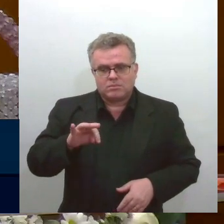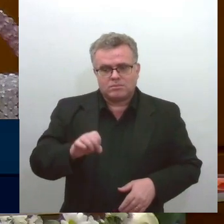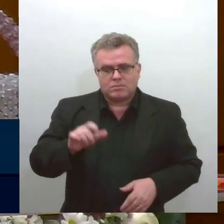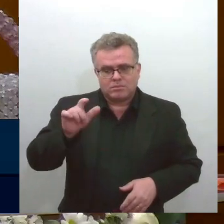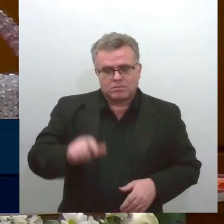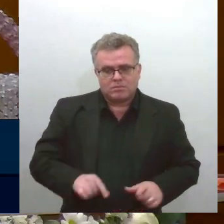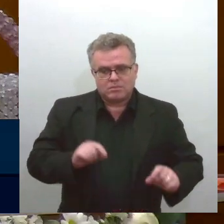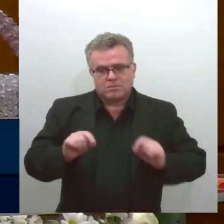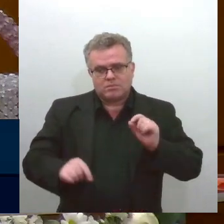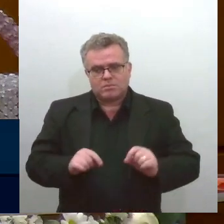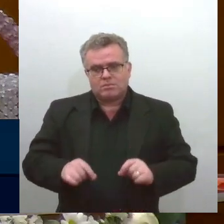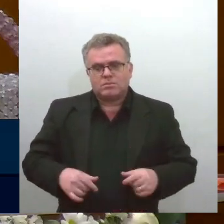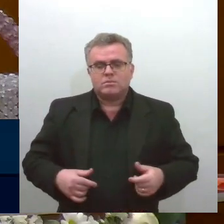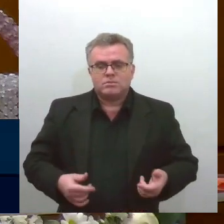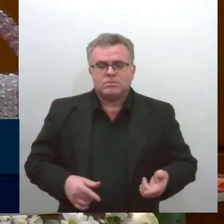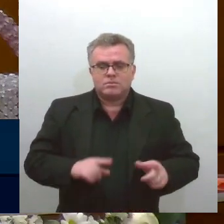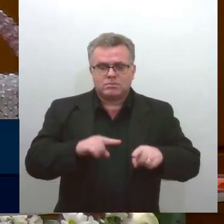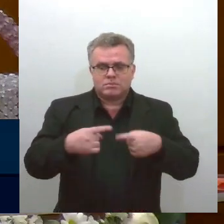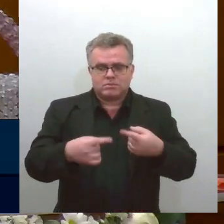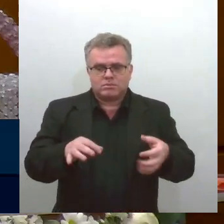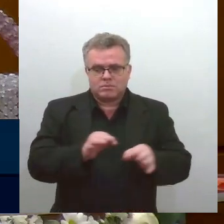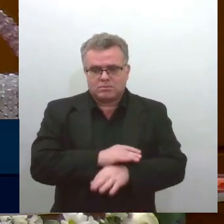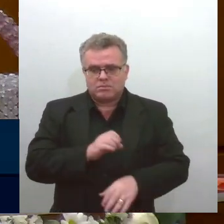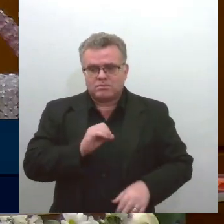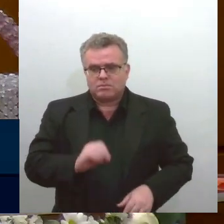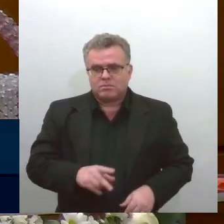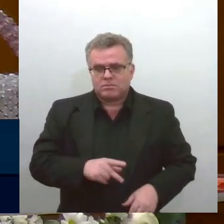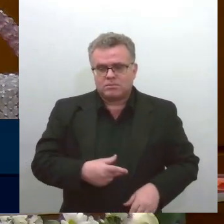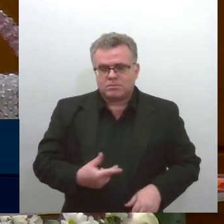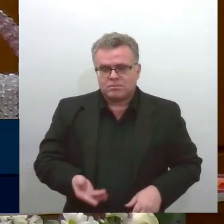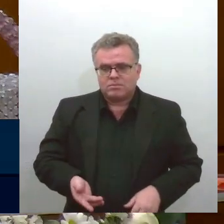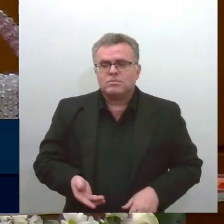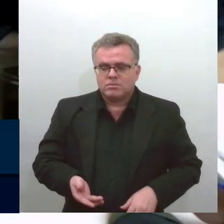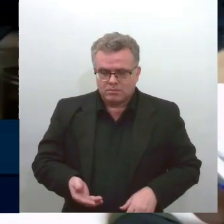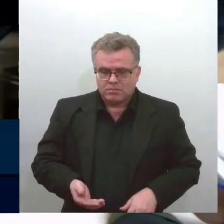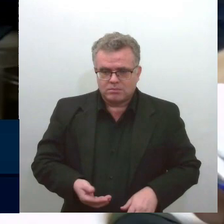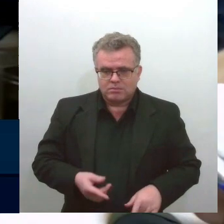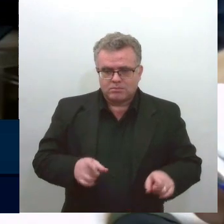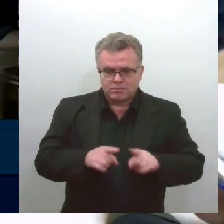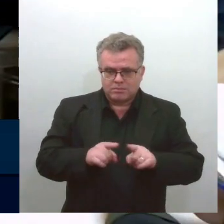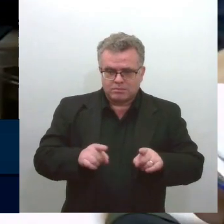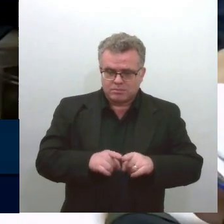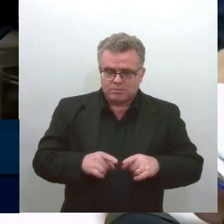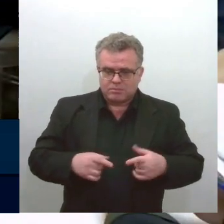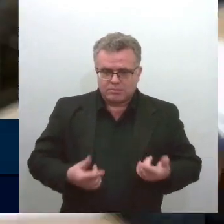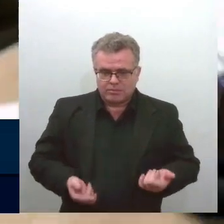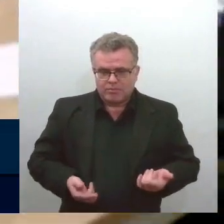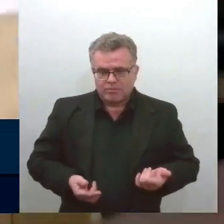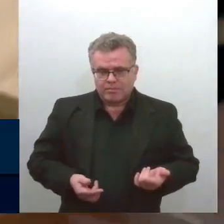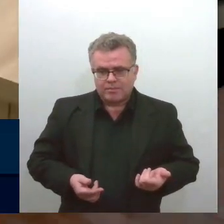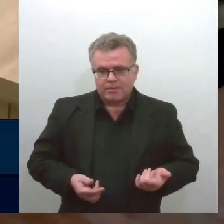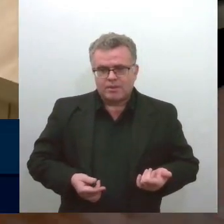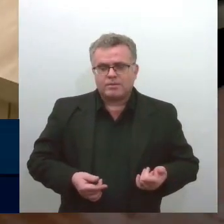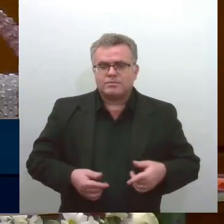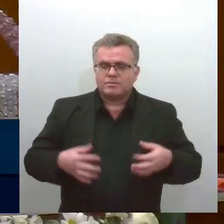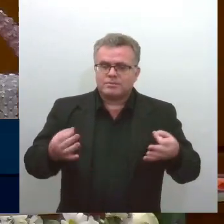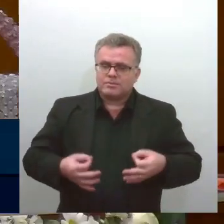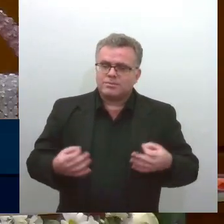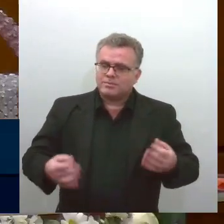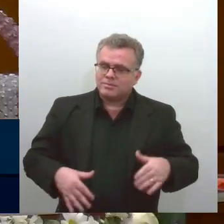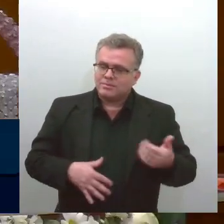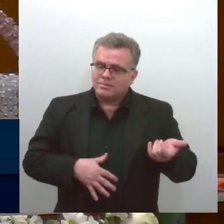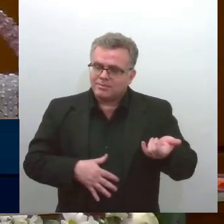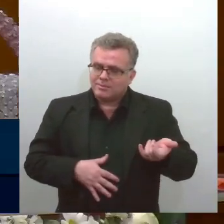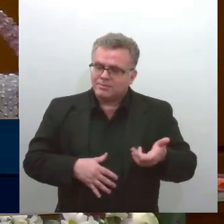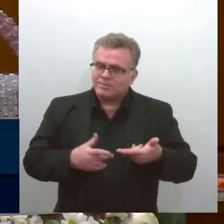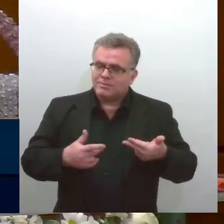das sessões. Então, e também quadrilheiro, Babadeiro, né, estava dançando. Parabéns aí pela quadrilha,